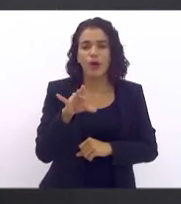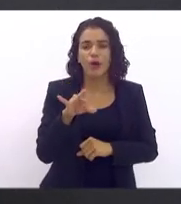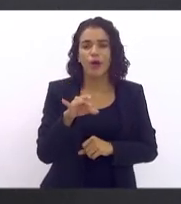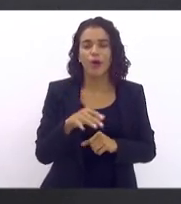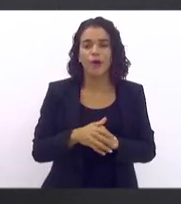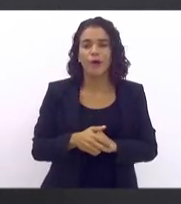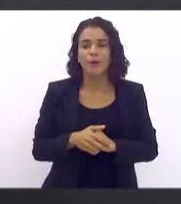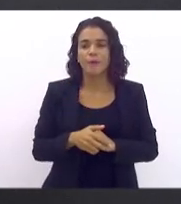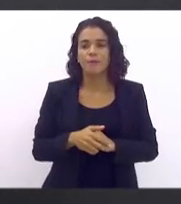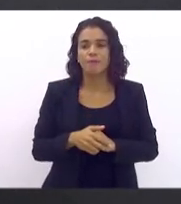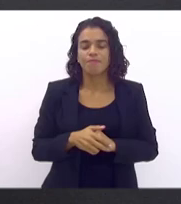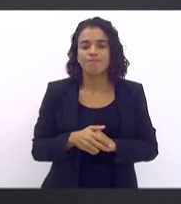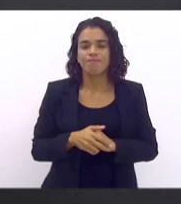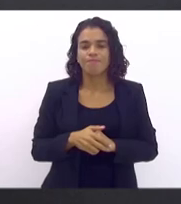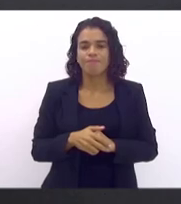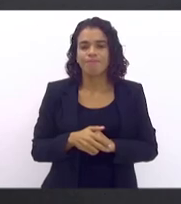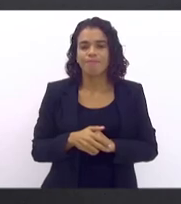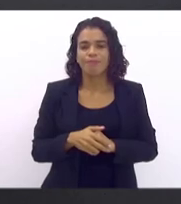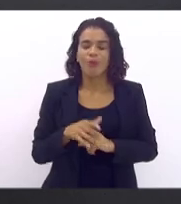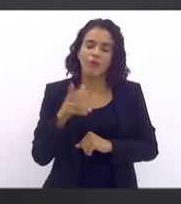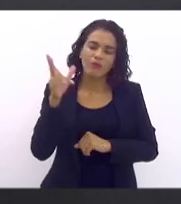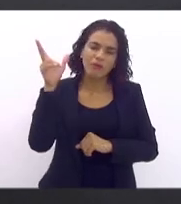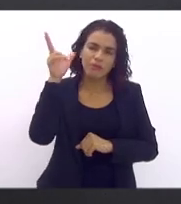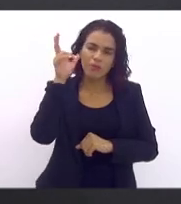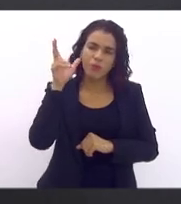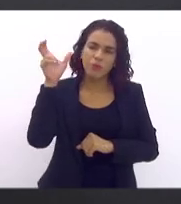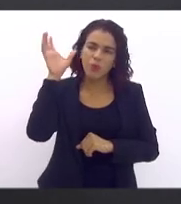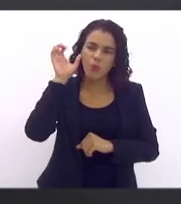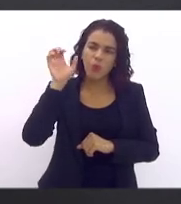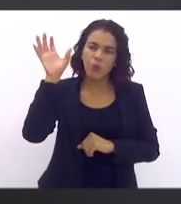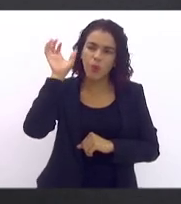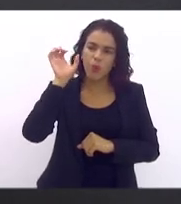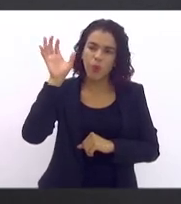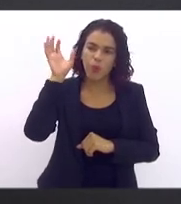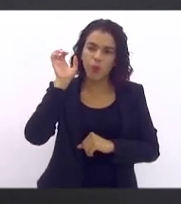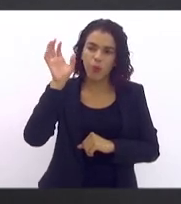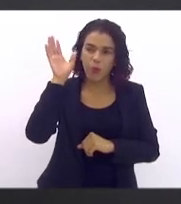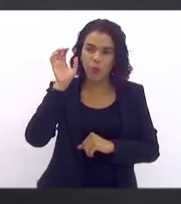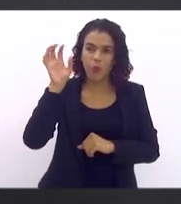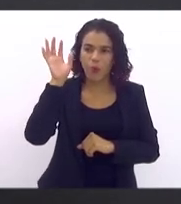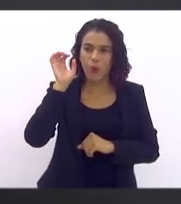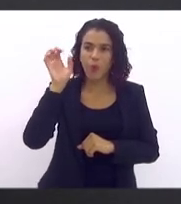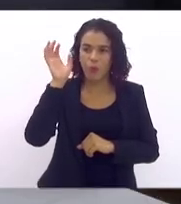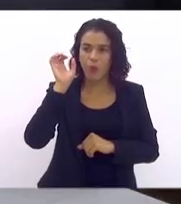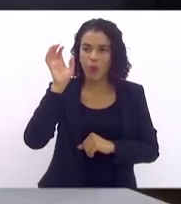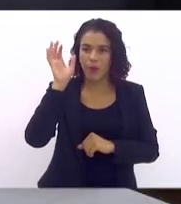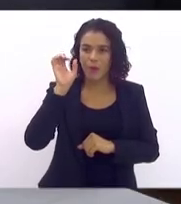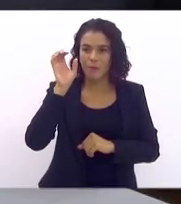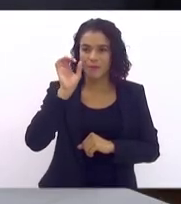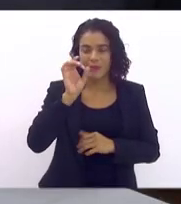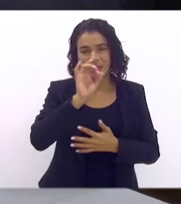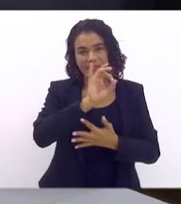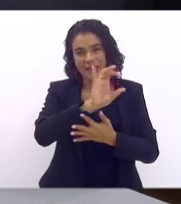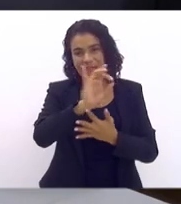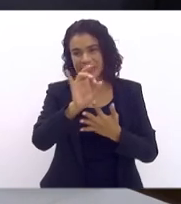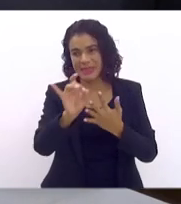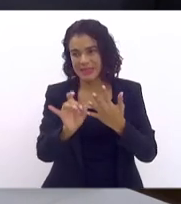o tempo todo que eu vi aqui relatos que essas pessoas estão dedicadas a esse